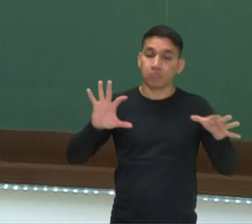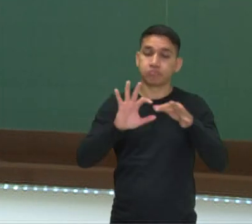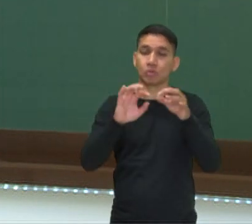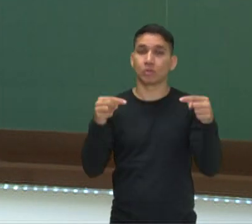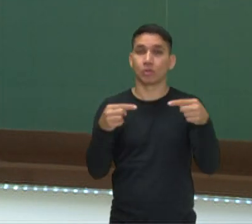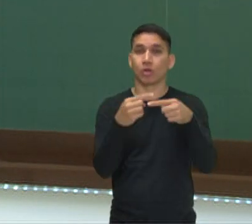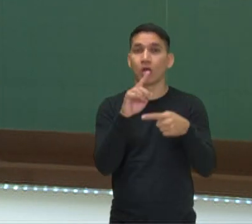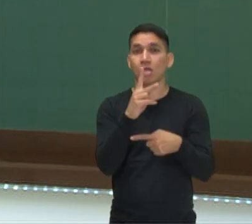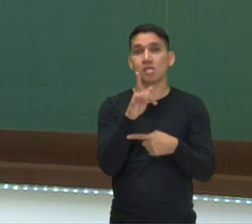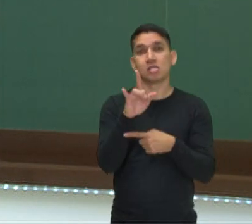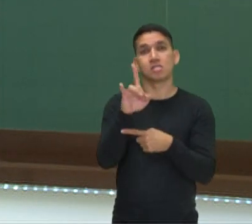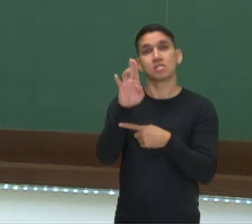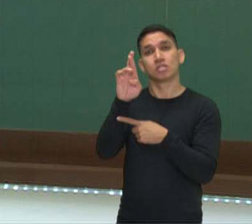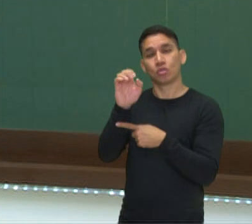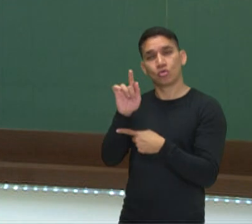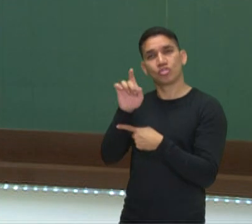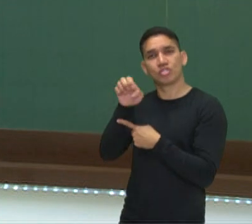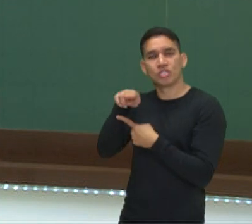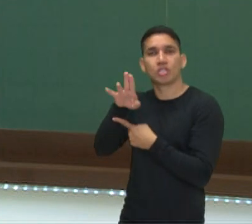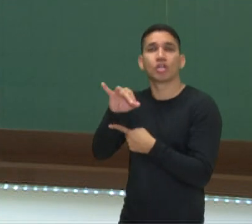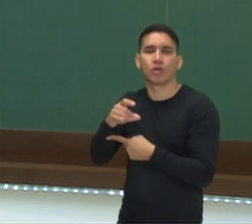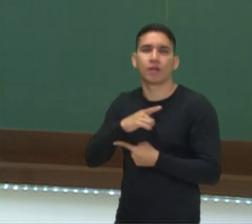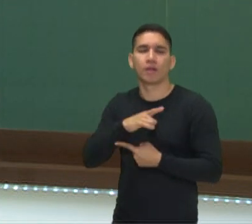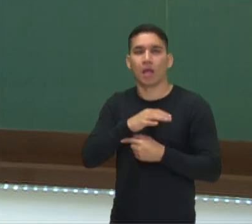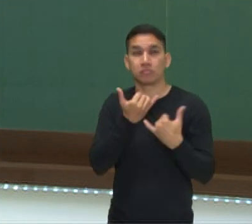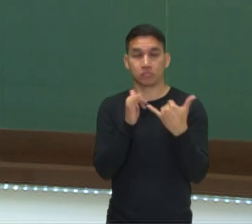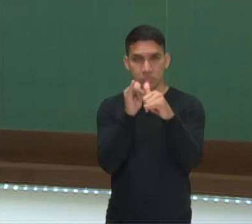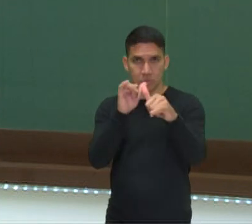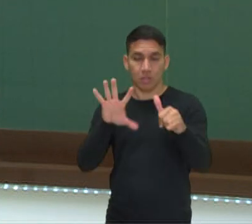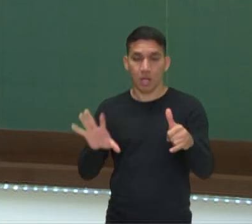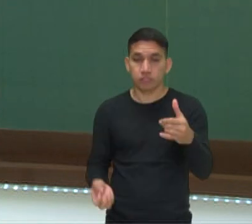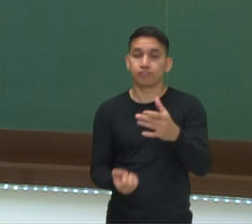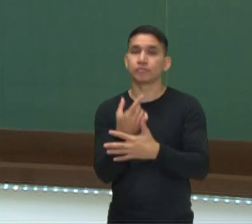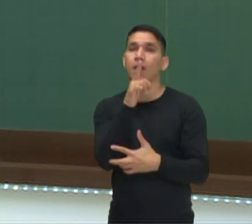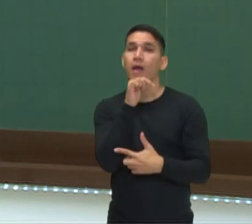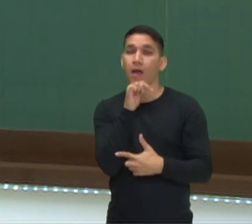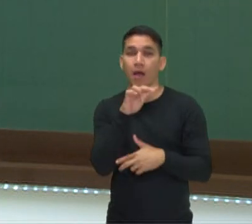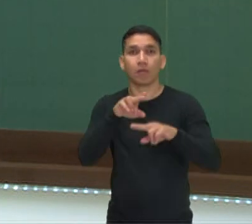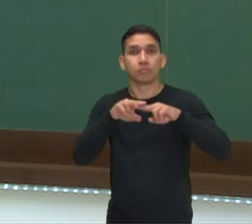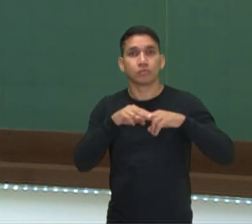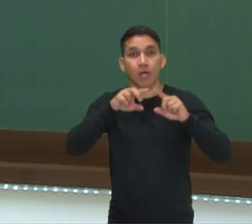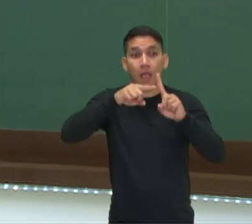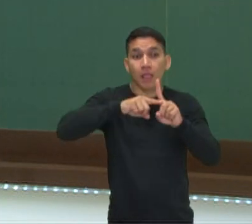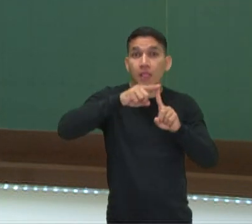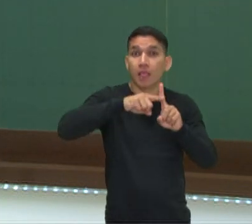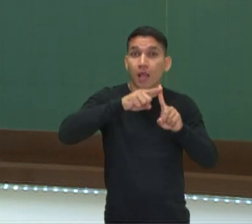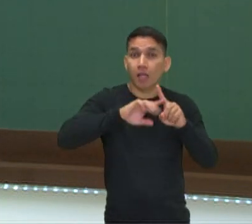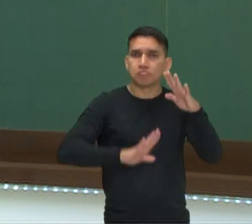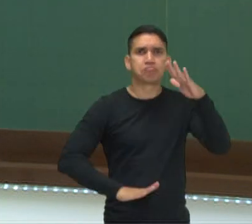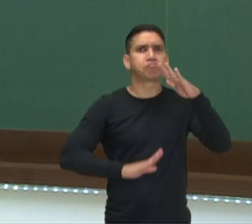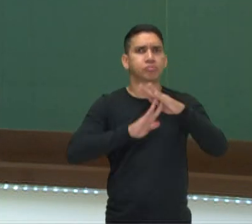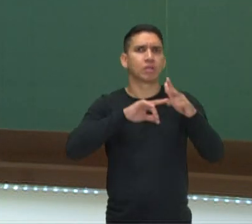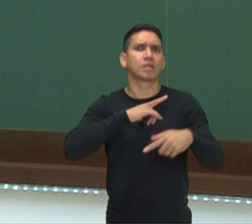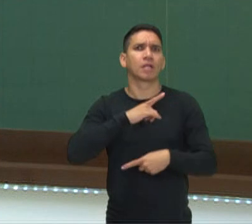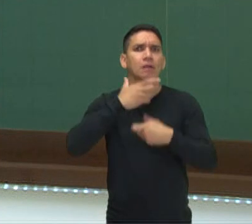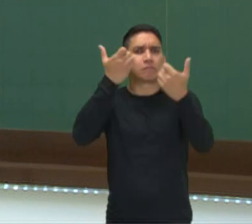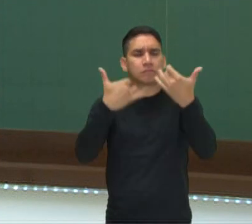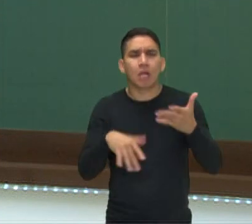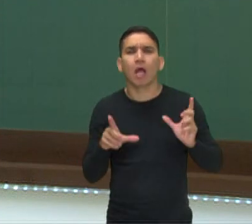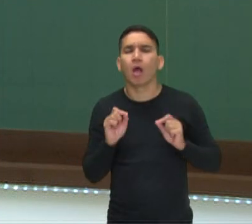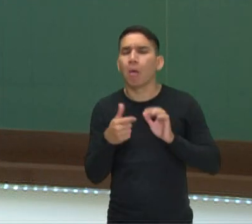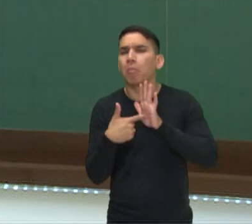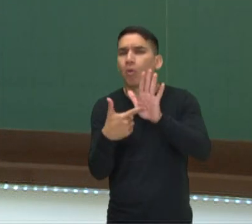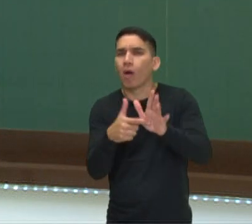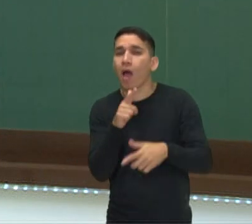ali de descargas elétricas, a formação da água. Como as temperaturas eram altíssimas, essa água permaneceu por muito tempo na forma